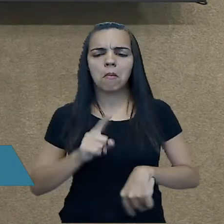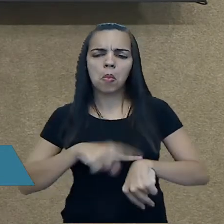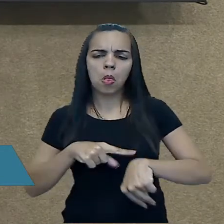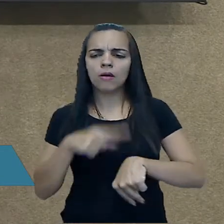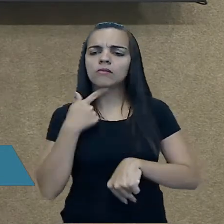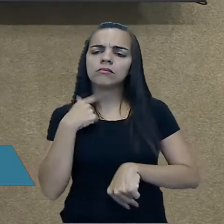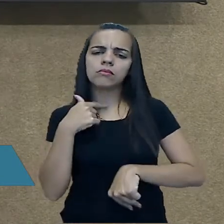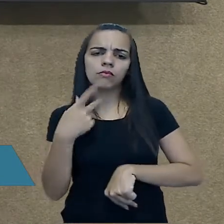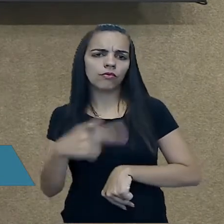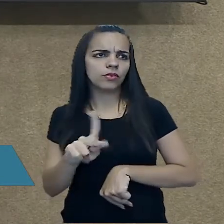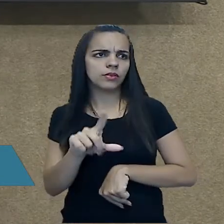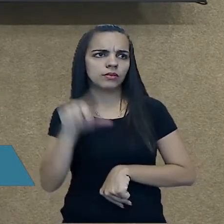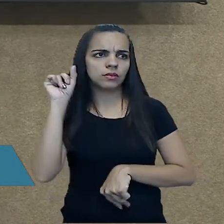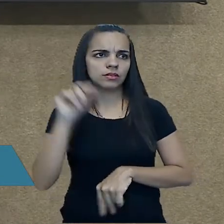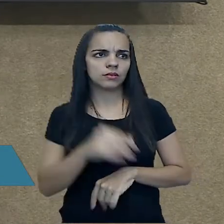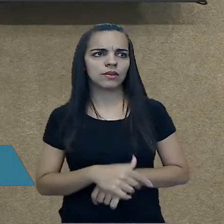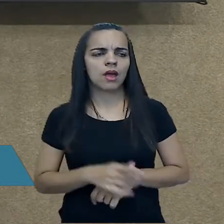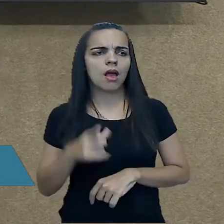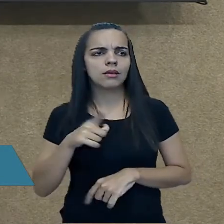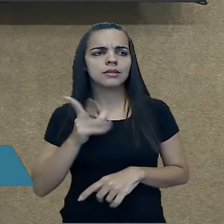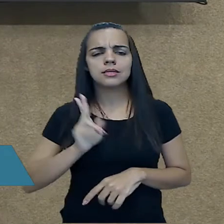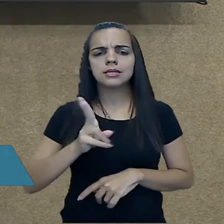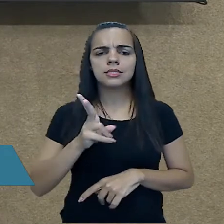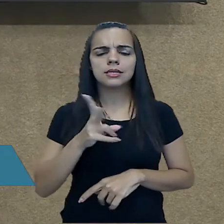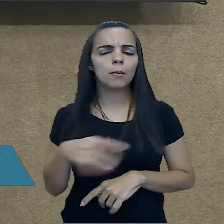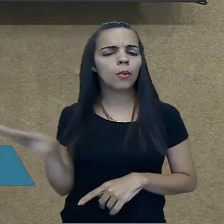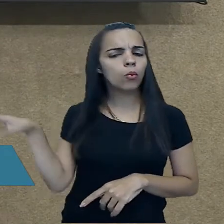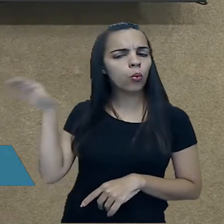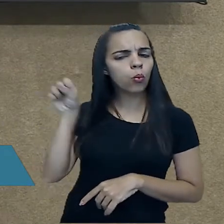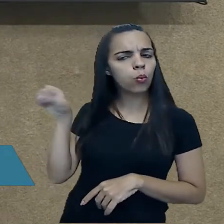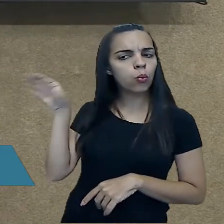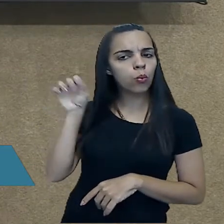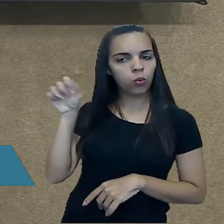E pronto, você vai ter uma informação através de áudio.